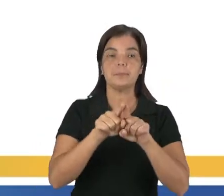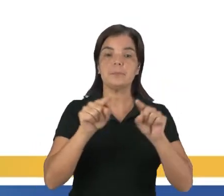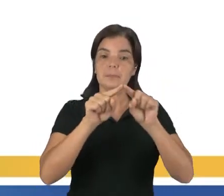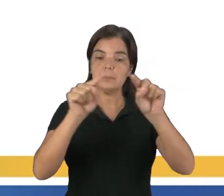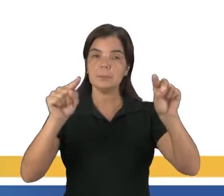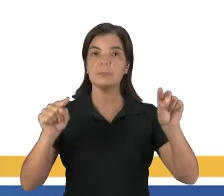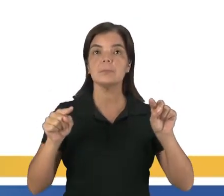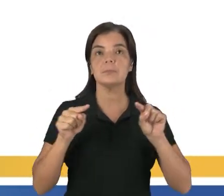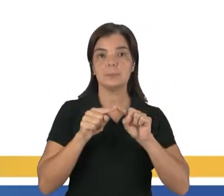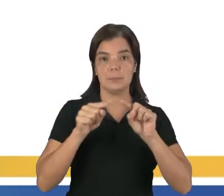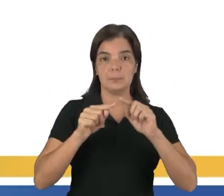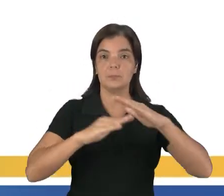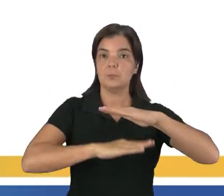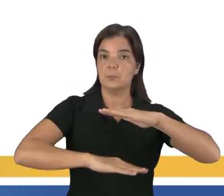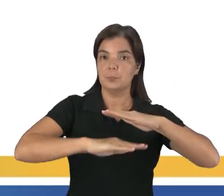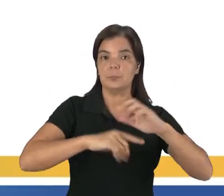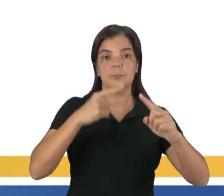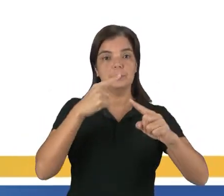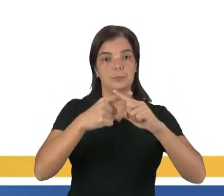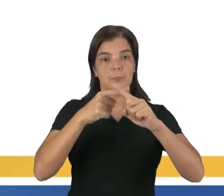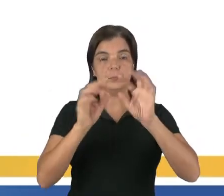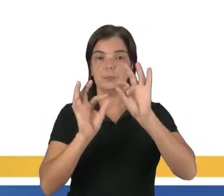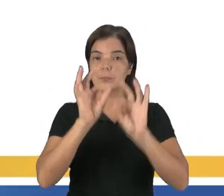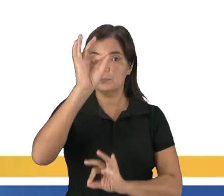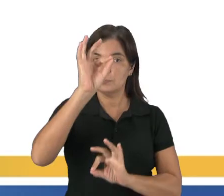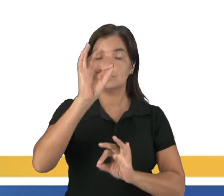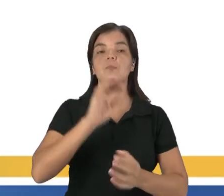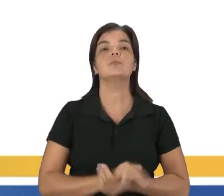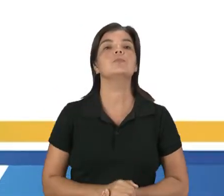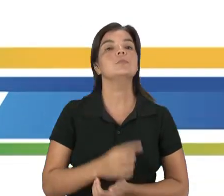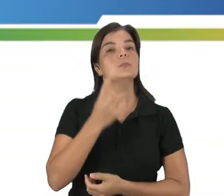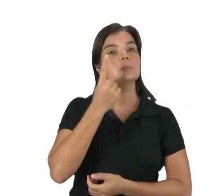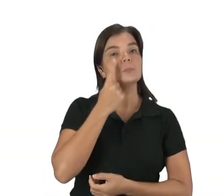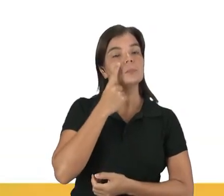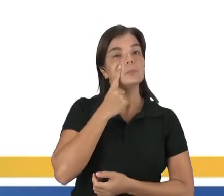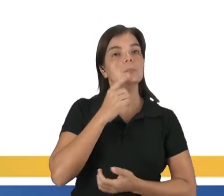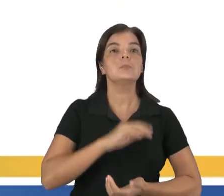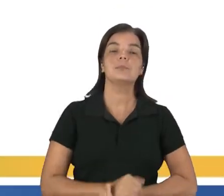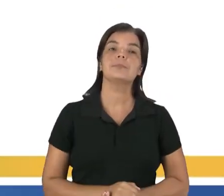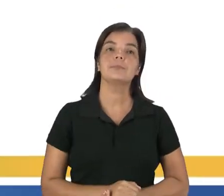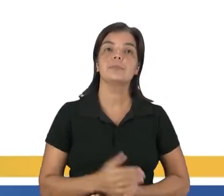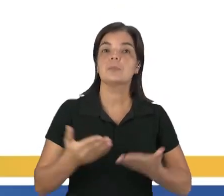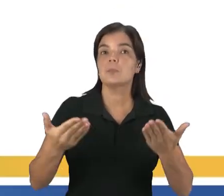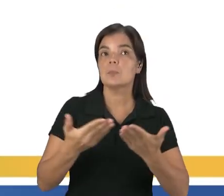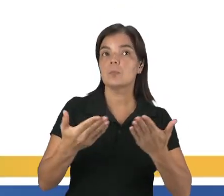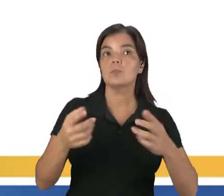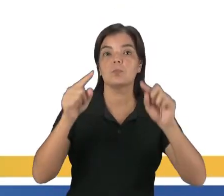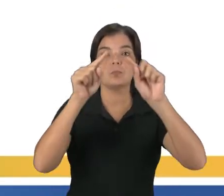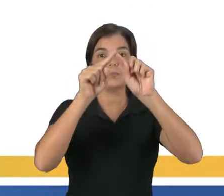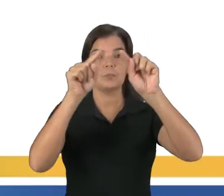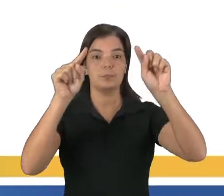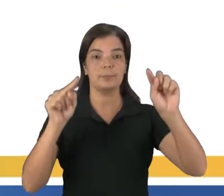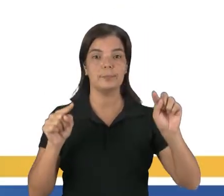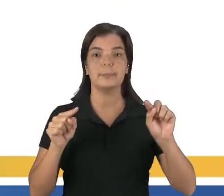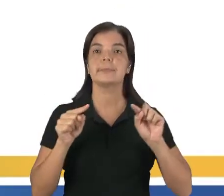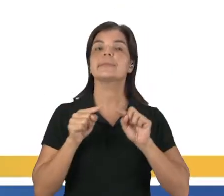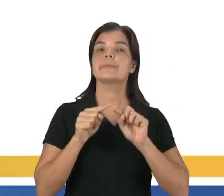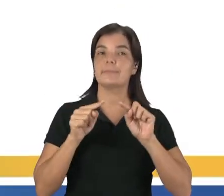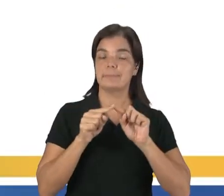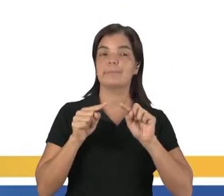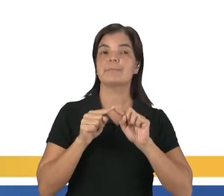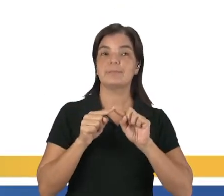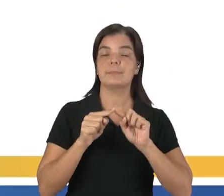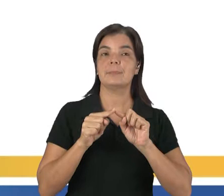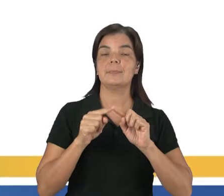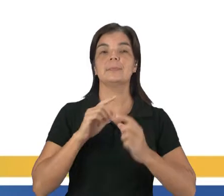retângulo é base vezes a altura. Tá ok? Vindo do retângulo, vamos ver de outro quadrilátero,